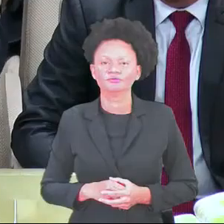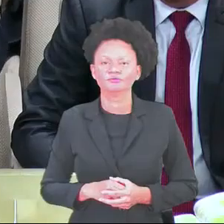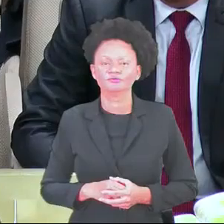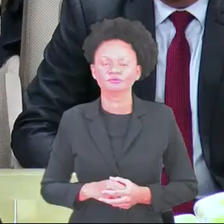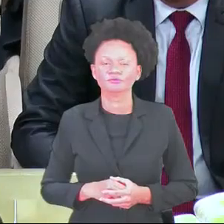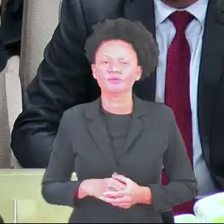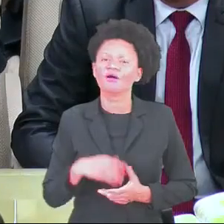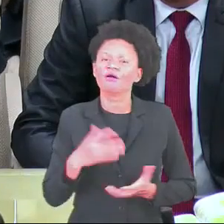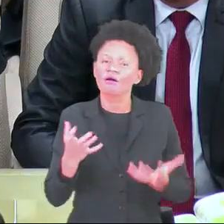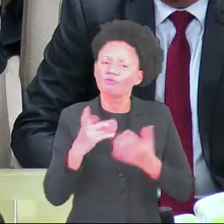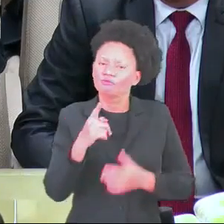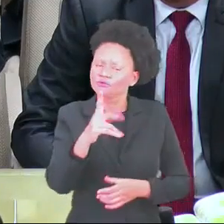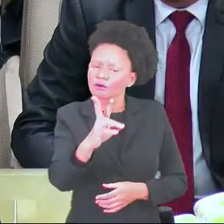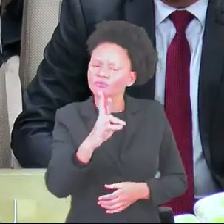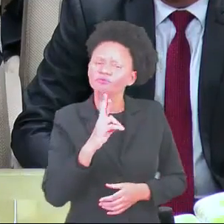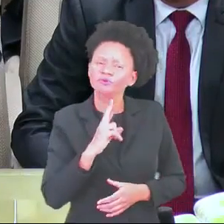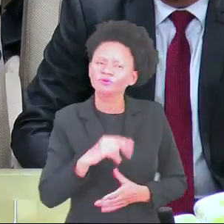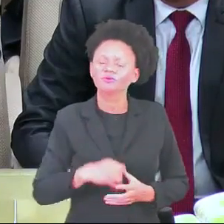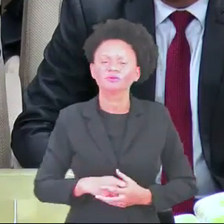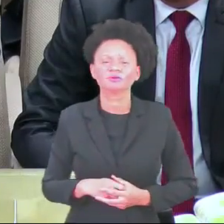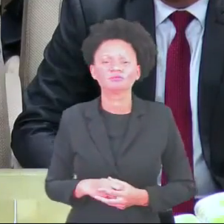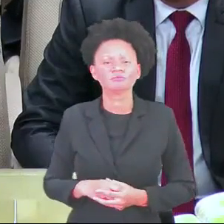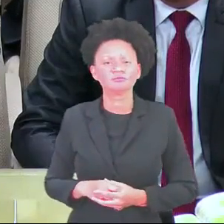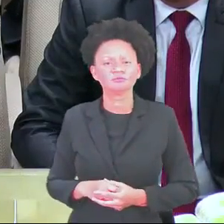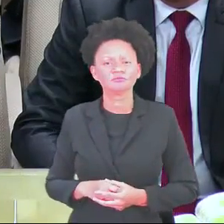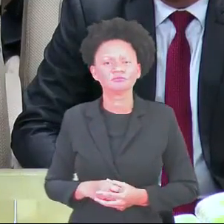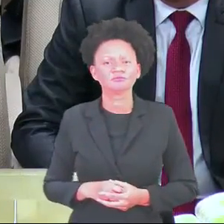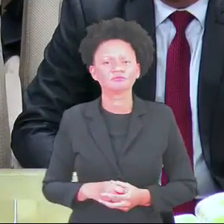Queria que você me respondesse.